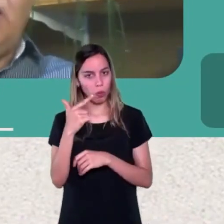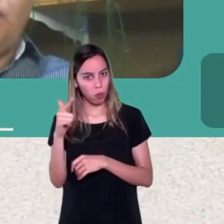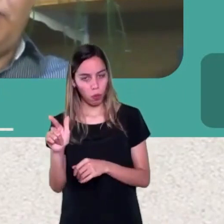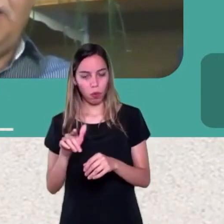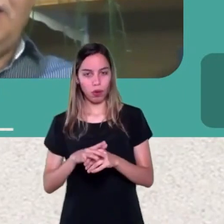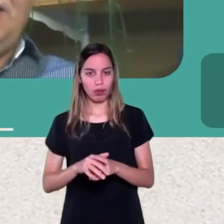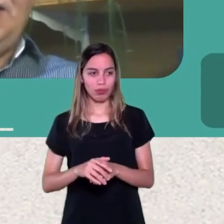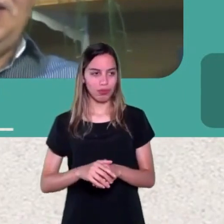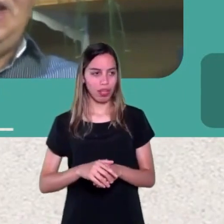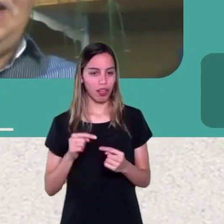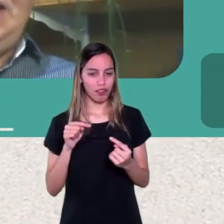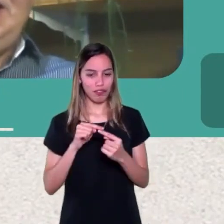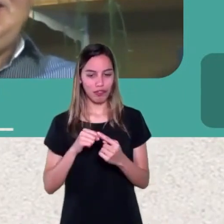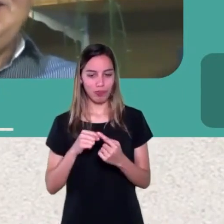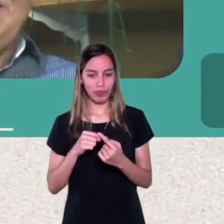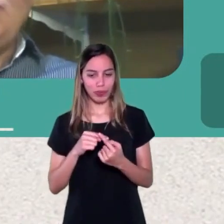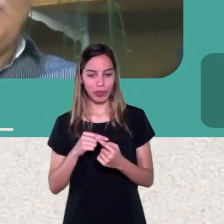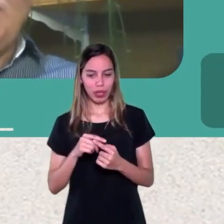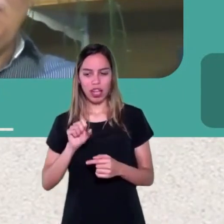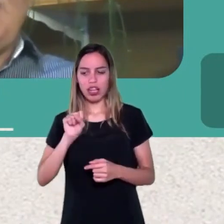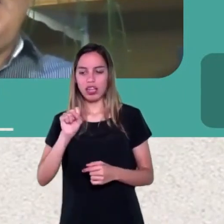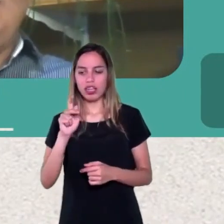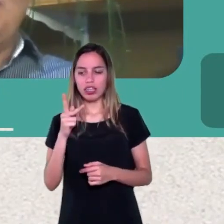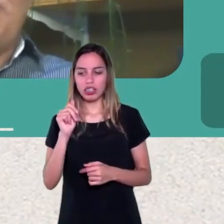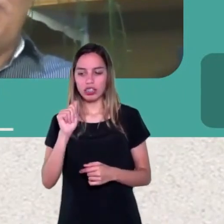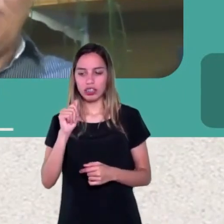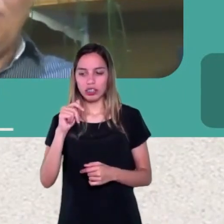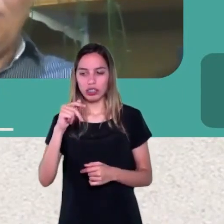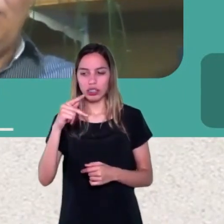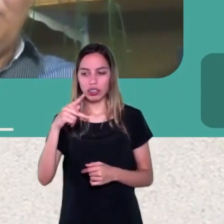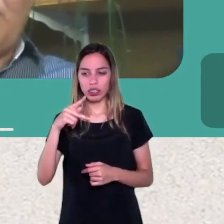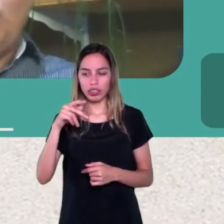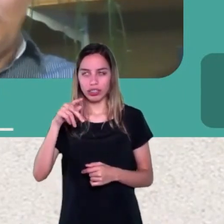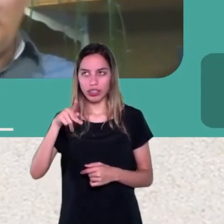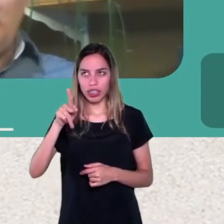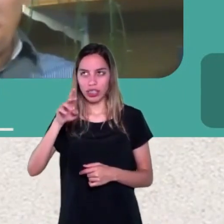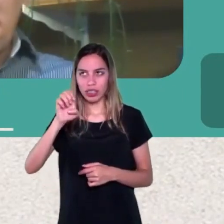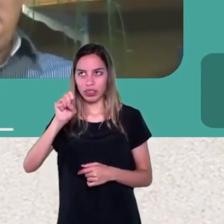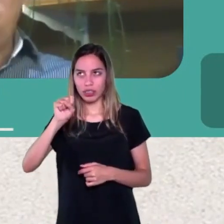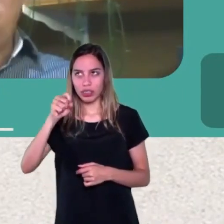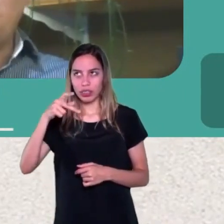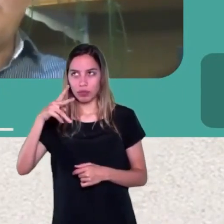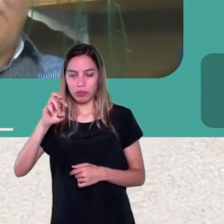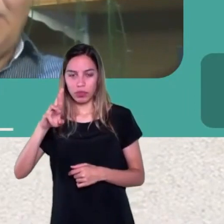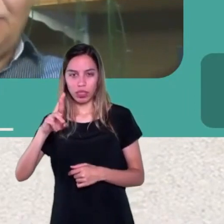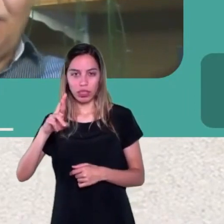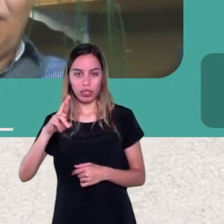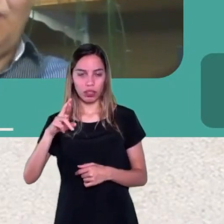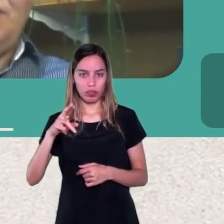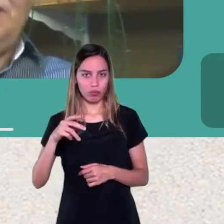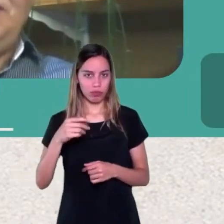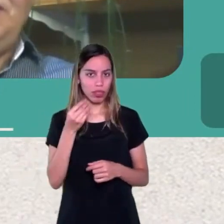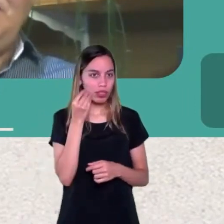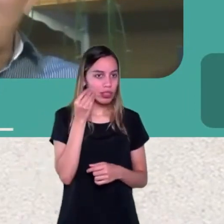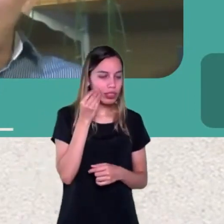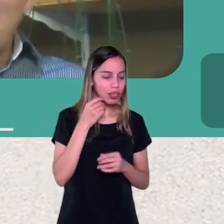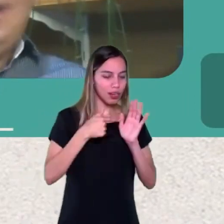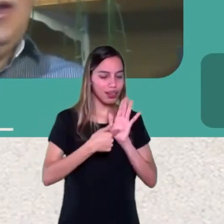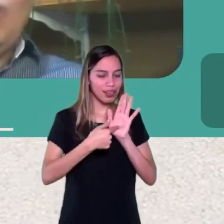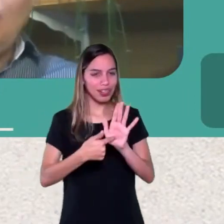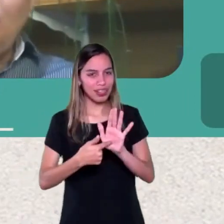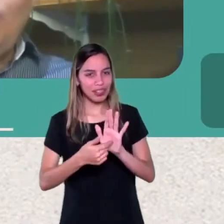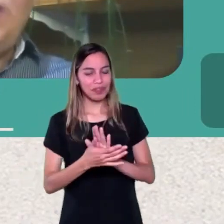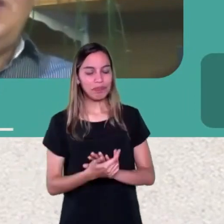do Shakespeare, que levamos aos palcos de Itaúna e de outras cidades.